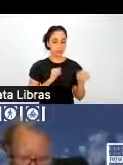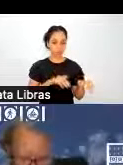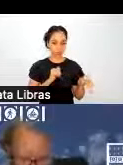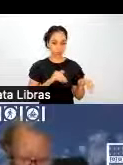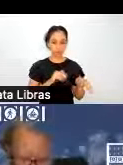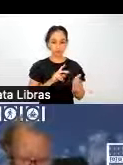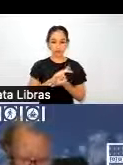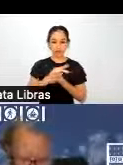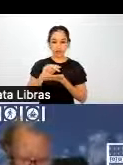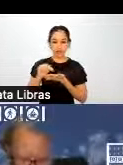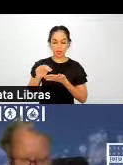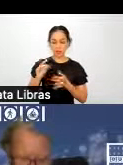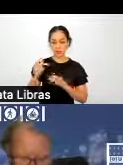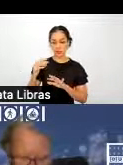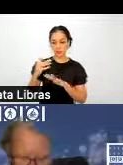cidades,